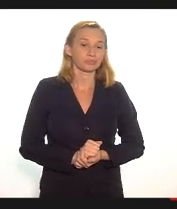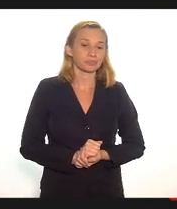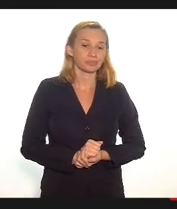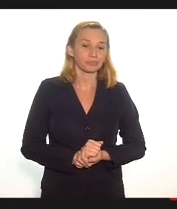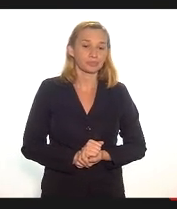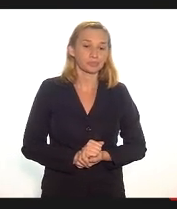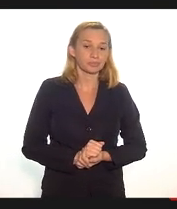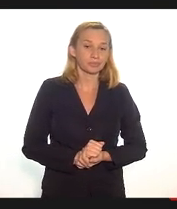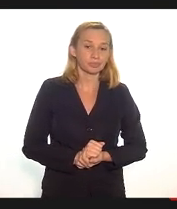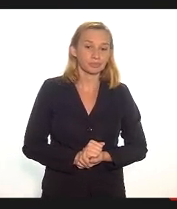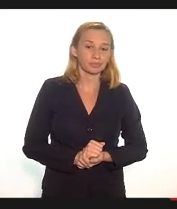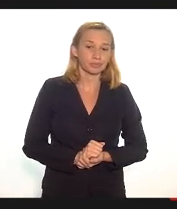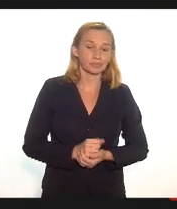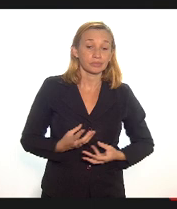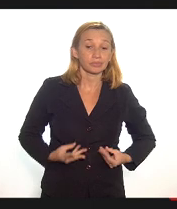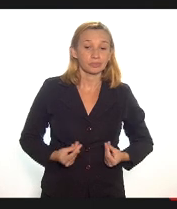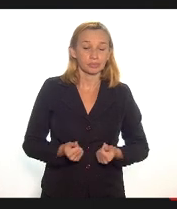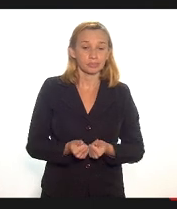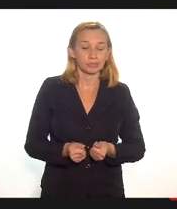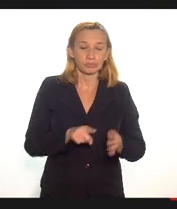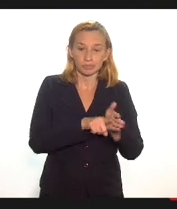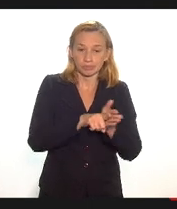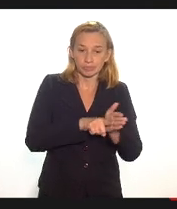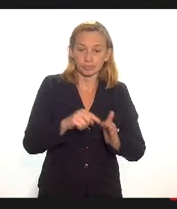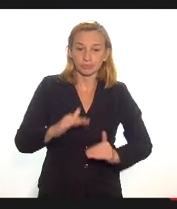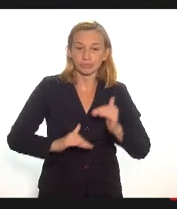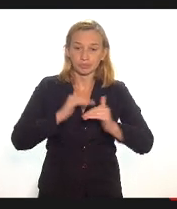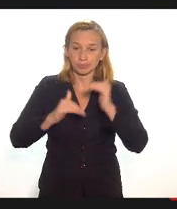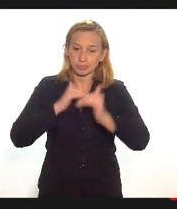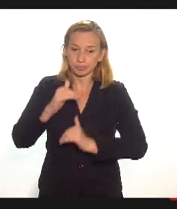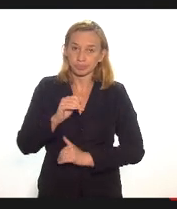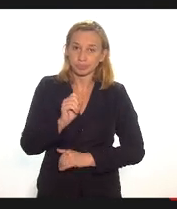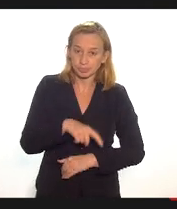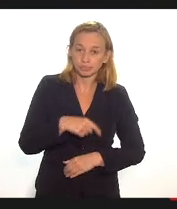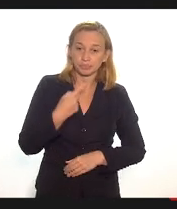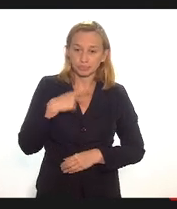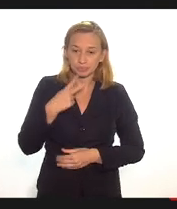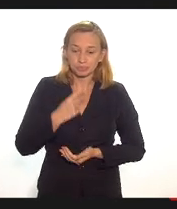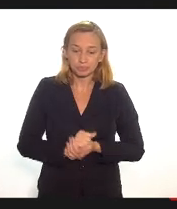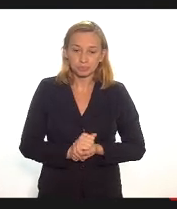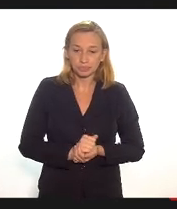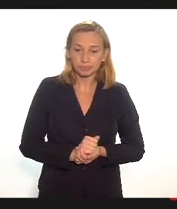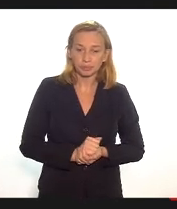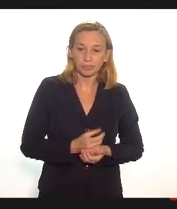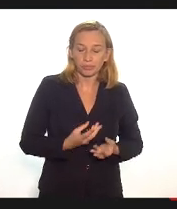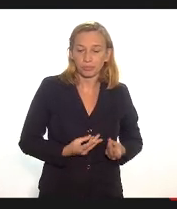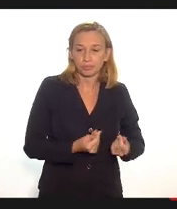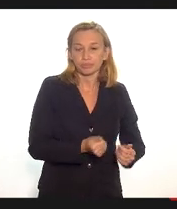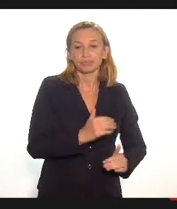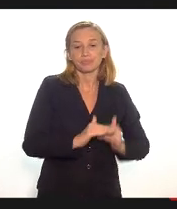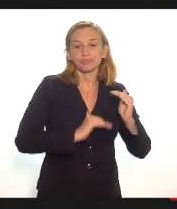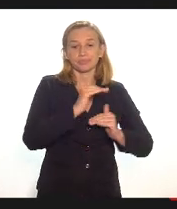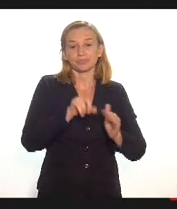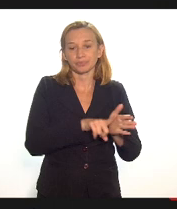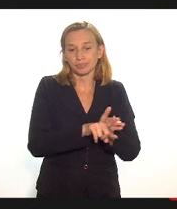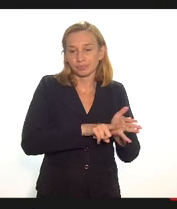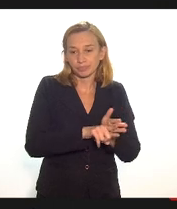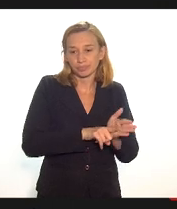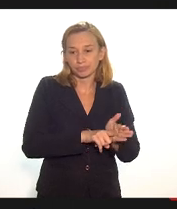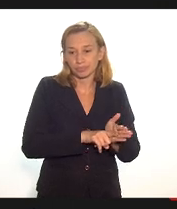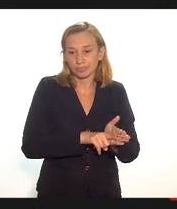Então, eu estou falando de gastos de pesquisa e desenvolvimento, né? E dizendo o seguinte, são gastos de pesquisa e desenvolvimento